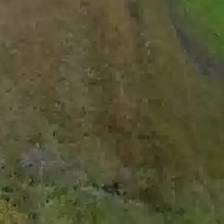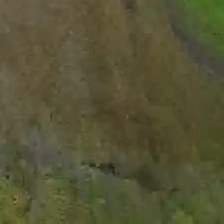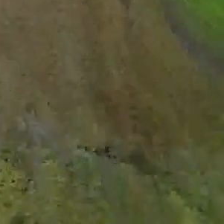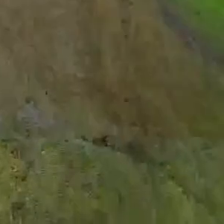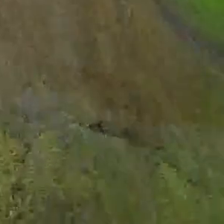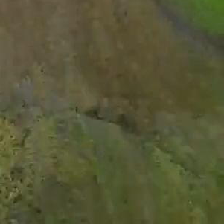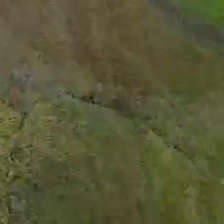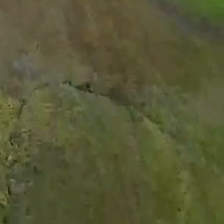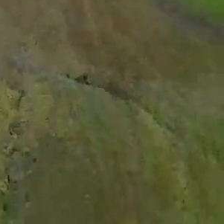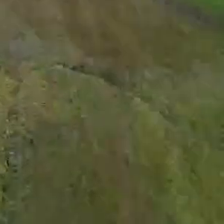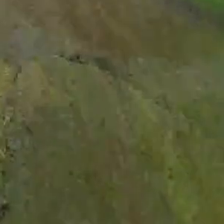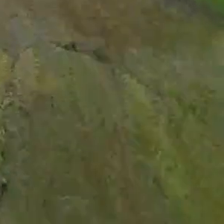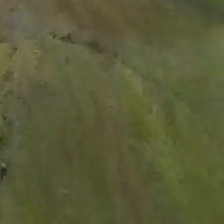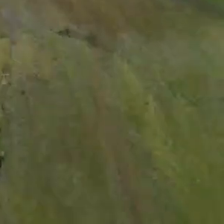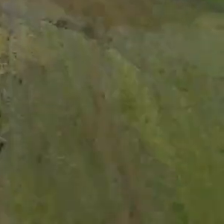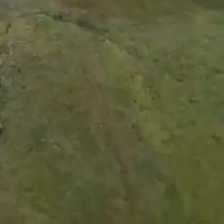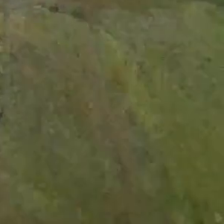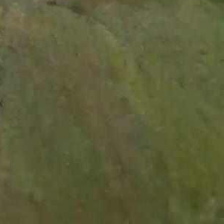E